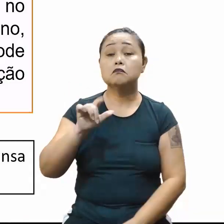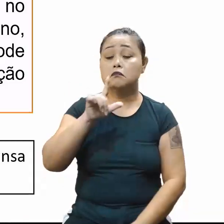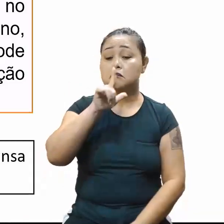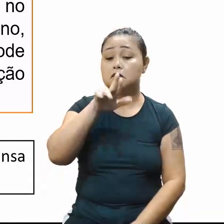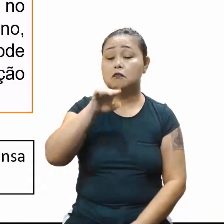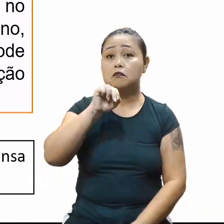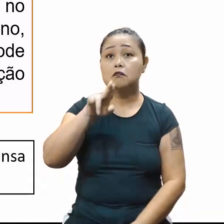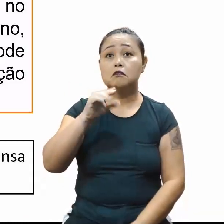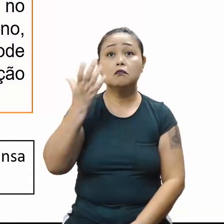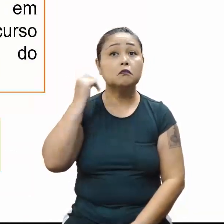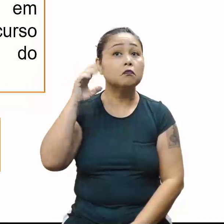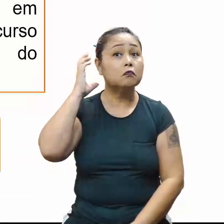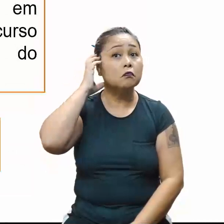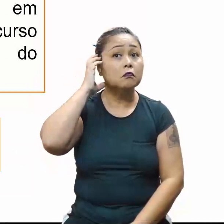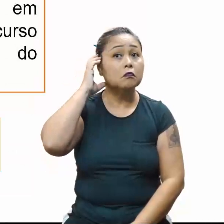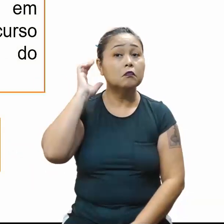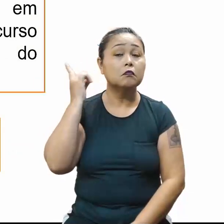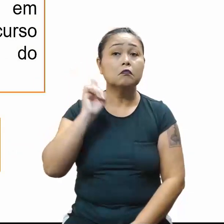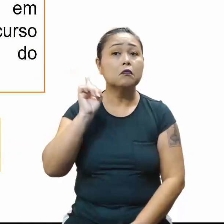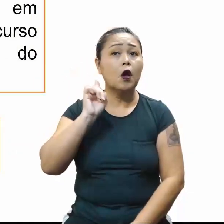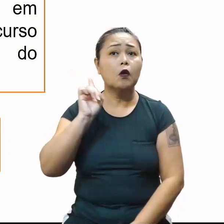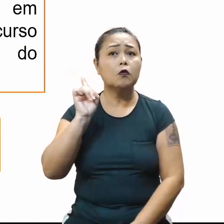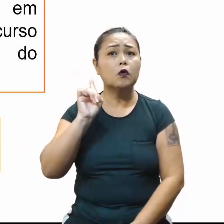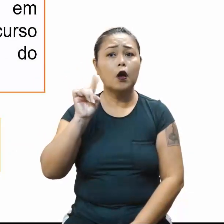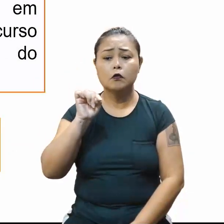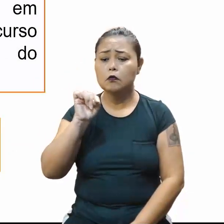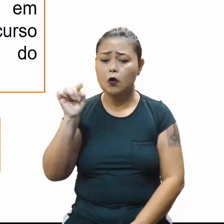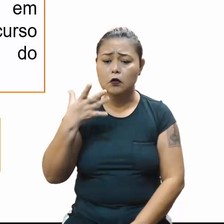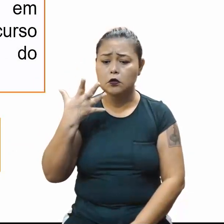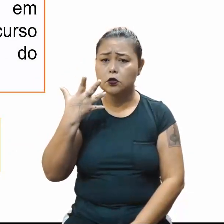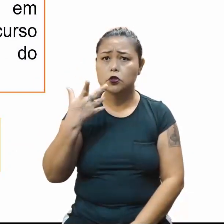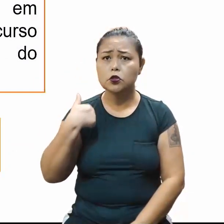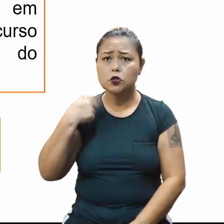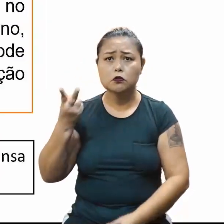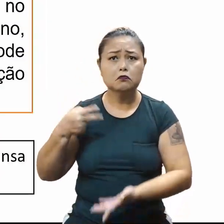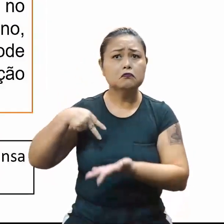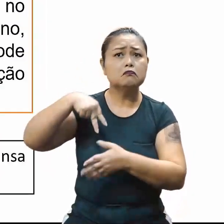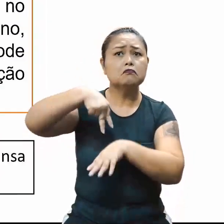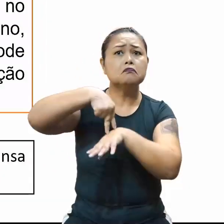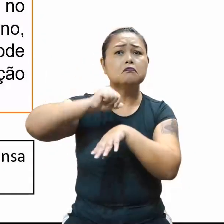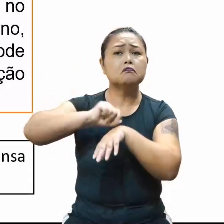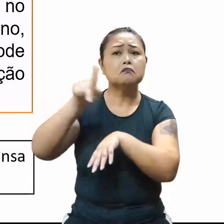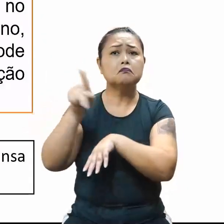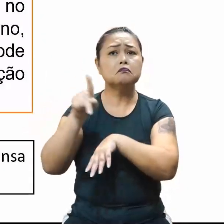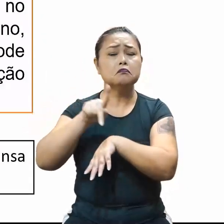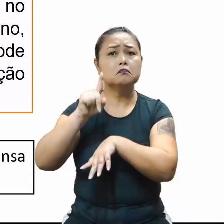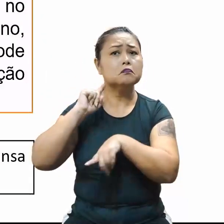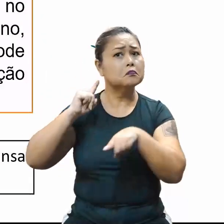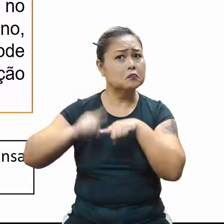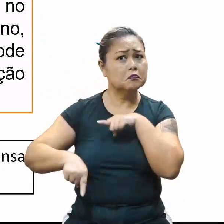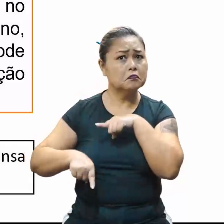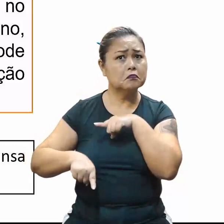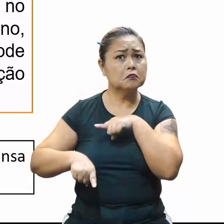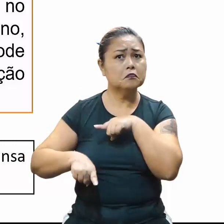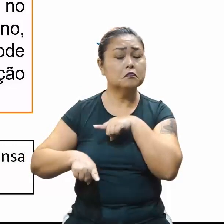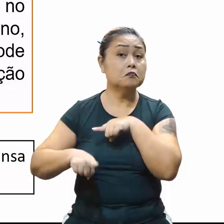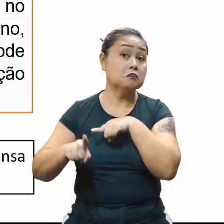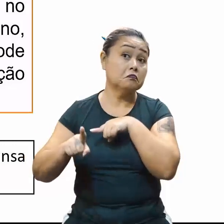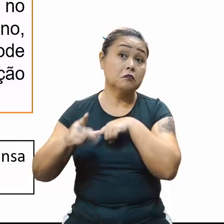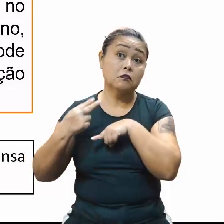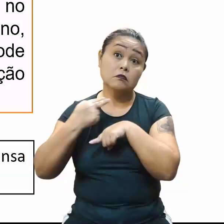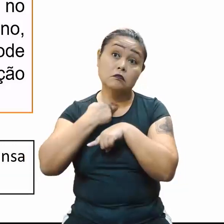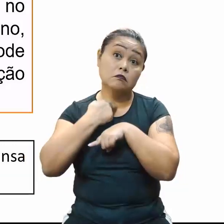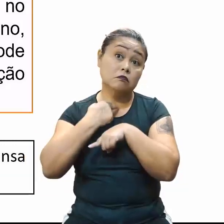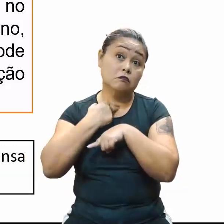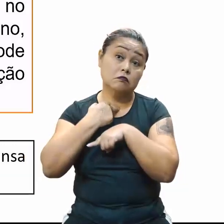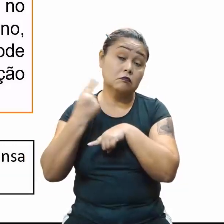Só que ele não pode exercer como professor. Ele é proibido de exercer como professor. Então ele não